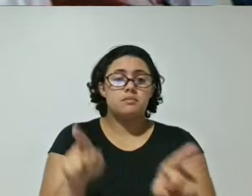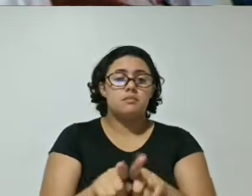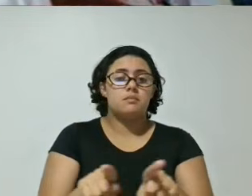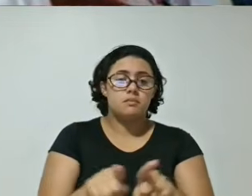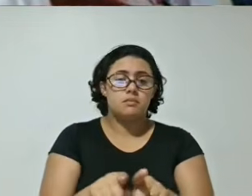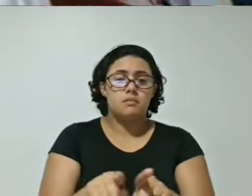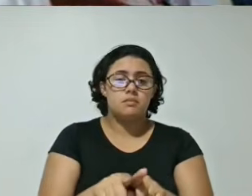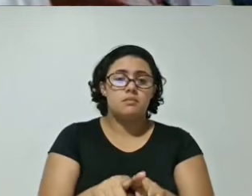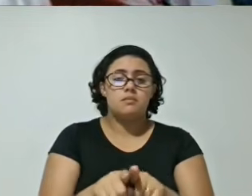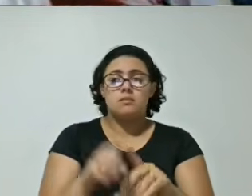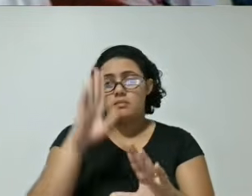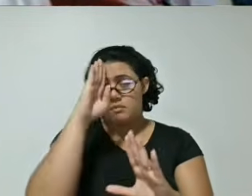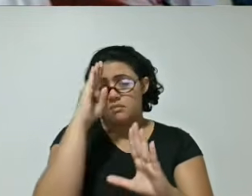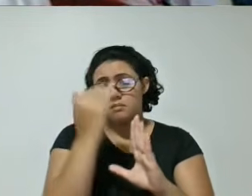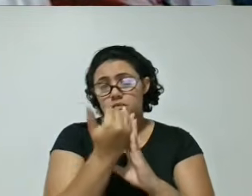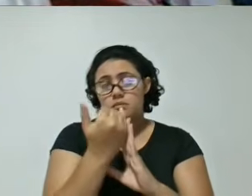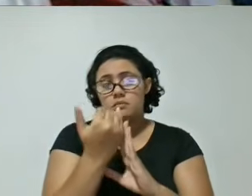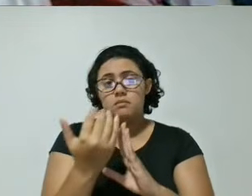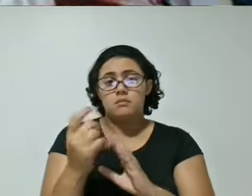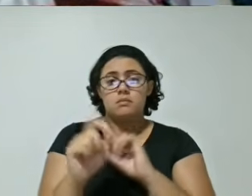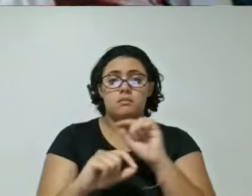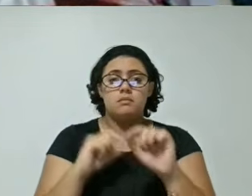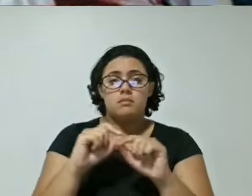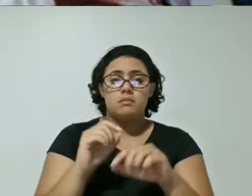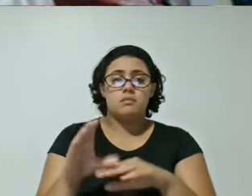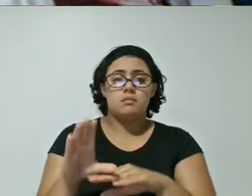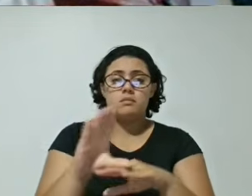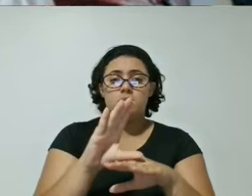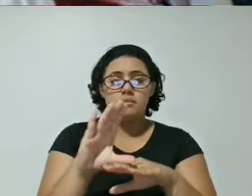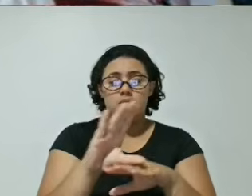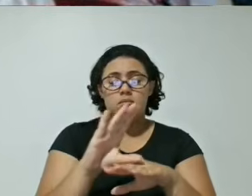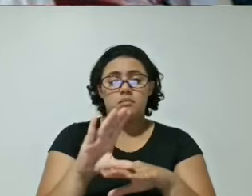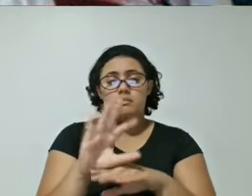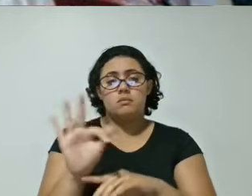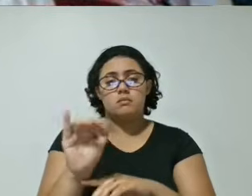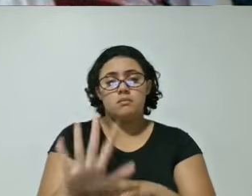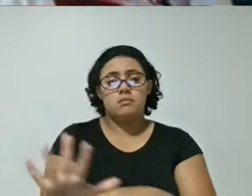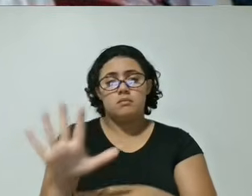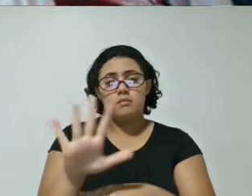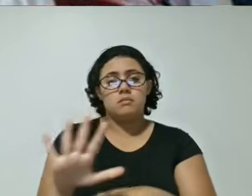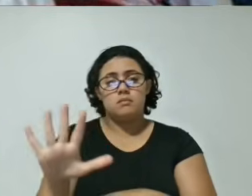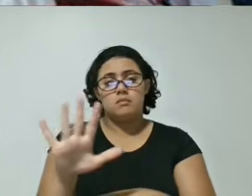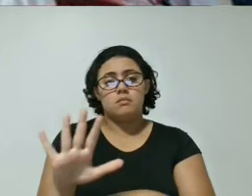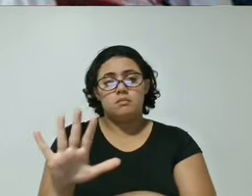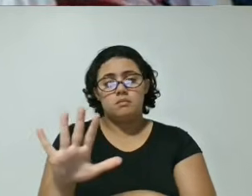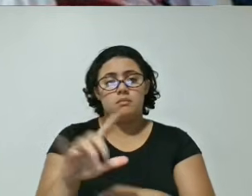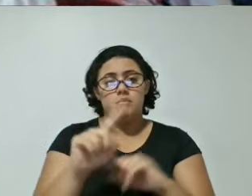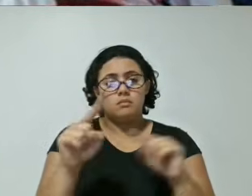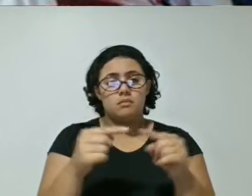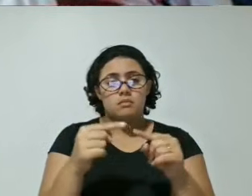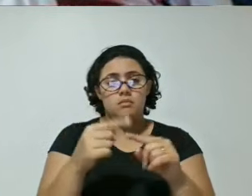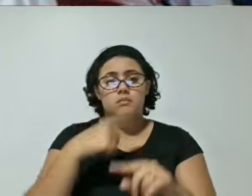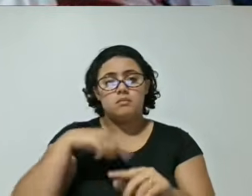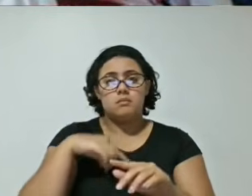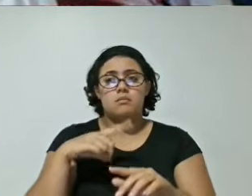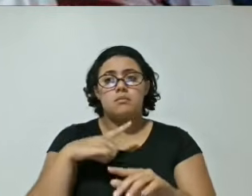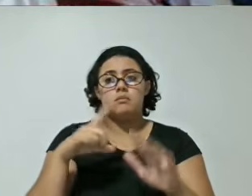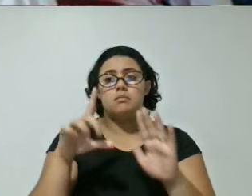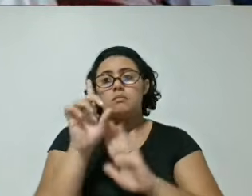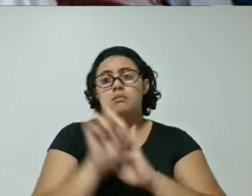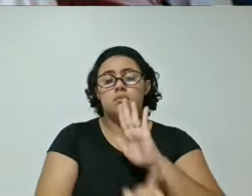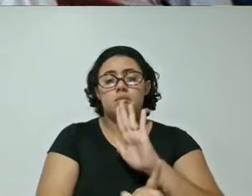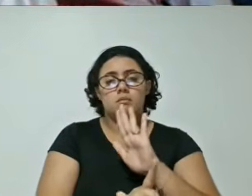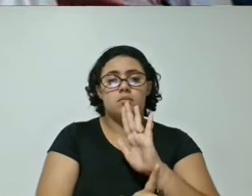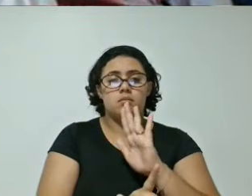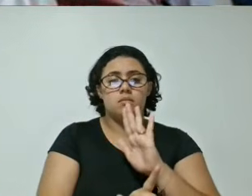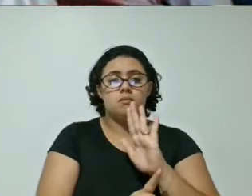cumprimento, inclusive, da própria Constituição Nacional Federal, né? Que fala que a gente tem direito aos